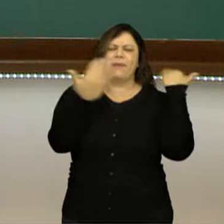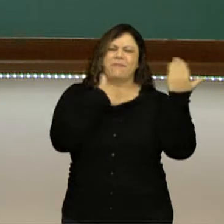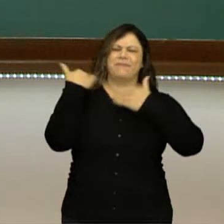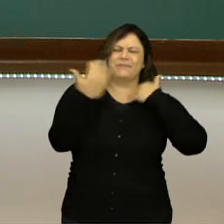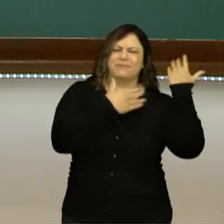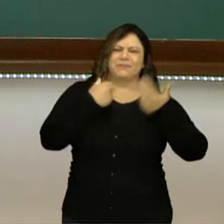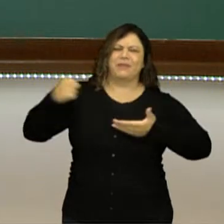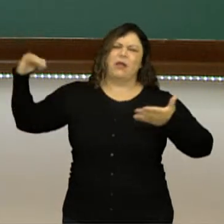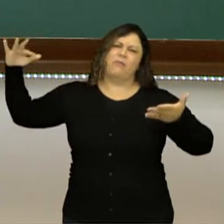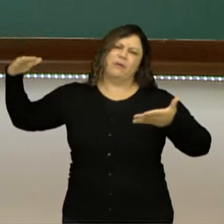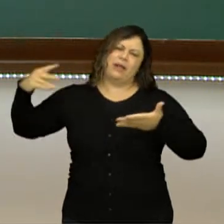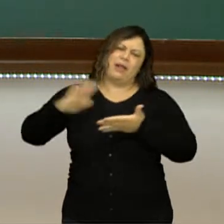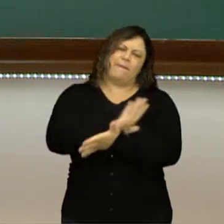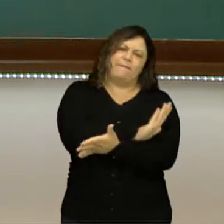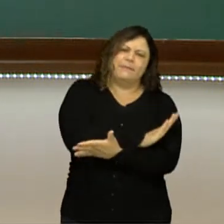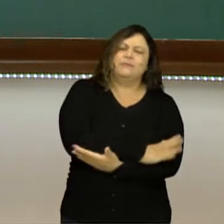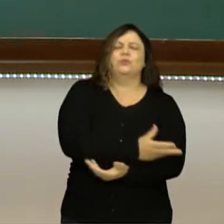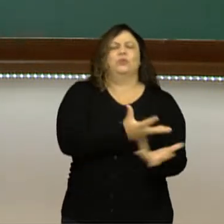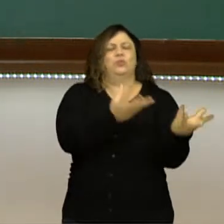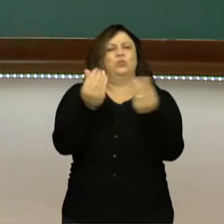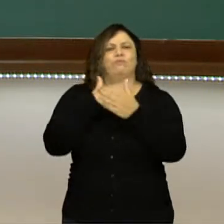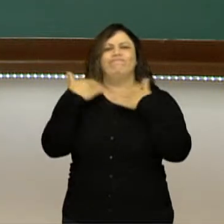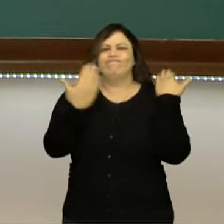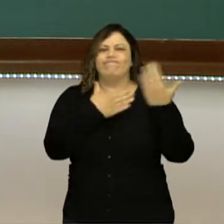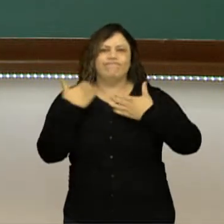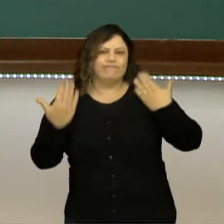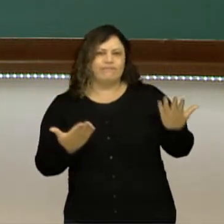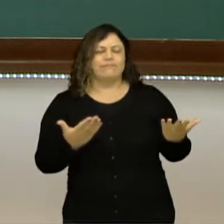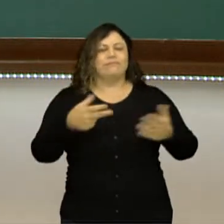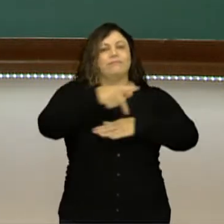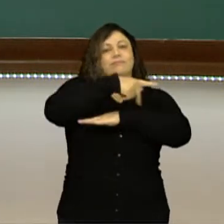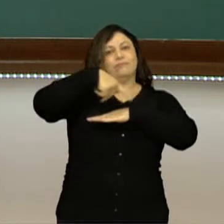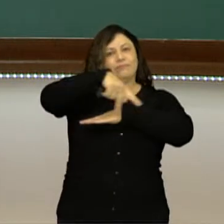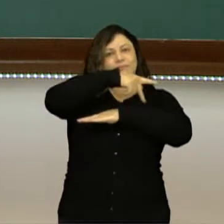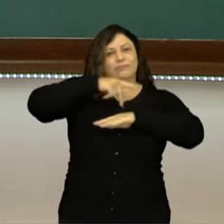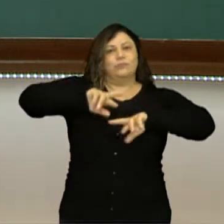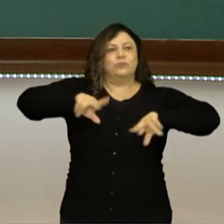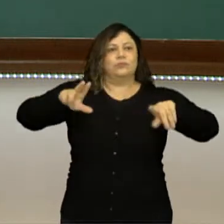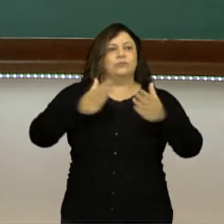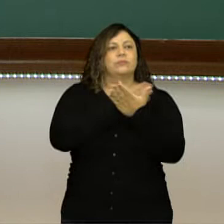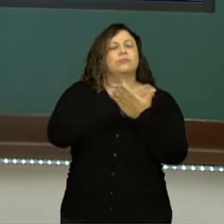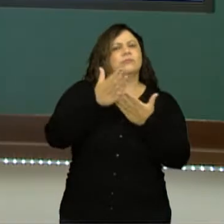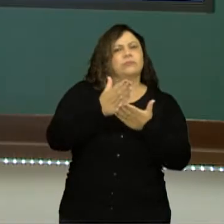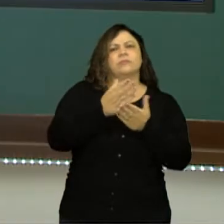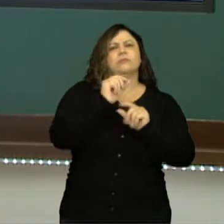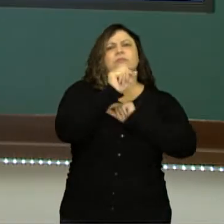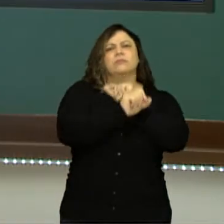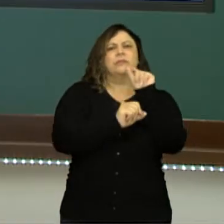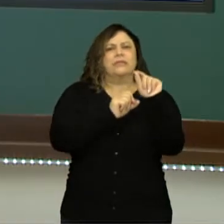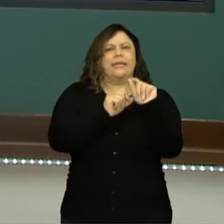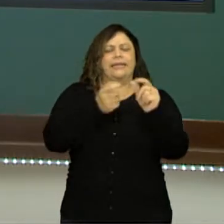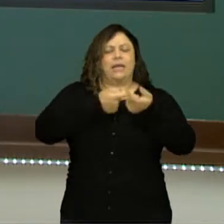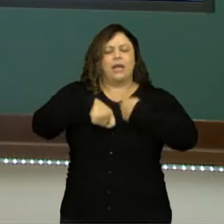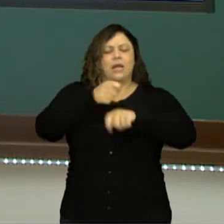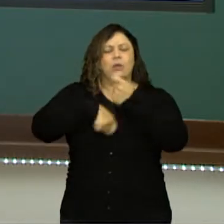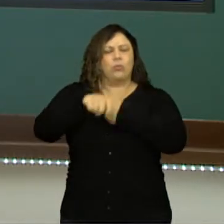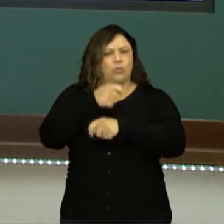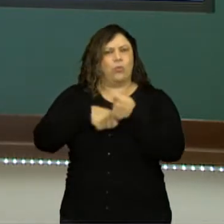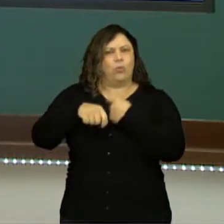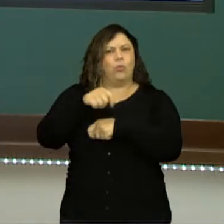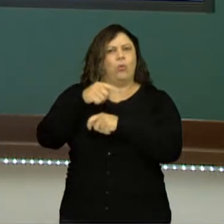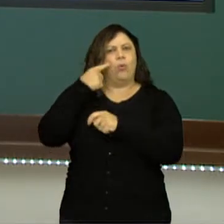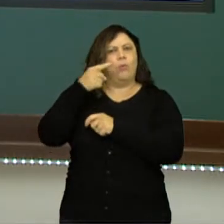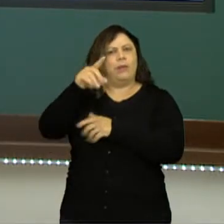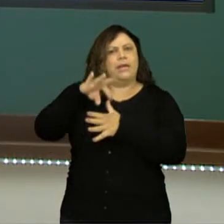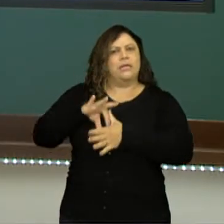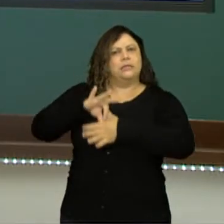execuções no país, na União Soviética. Como início de medidas, principalmente na área econômica, o Stalin liderou